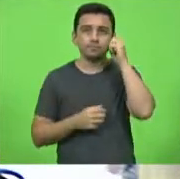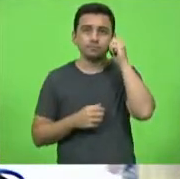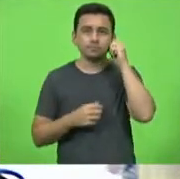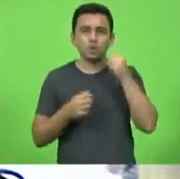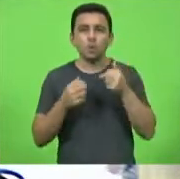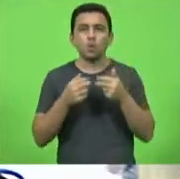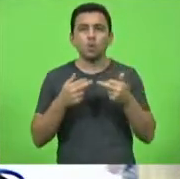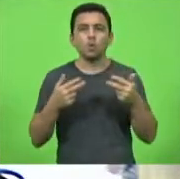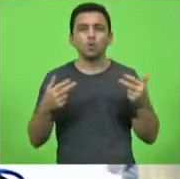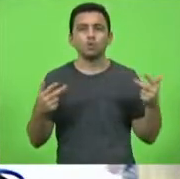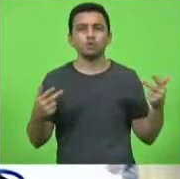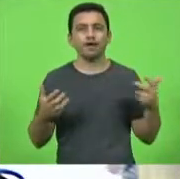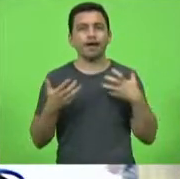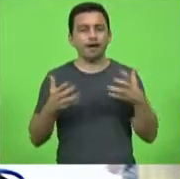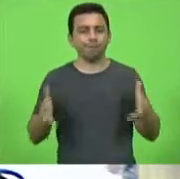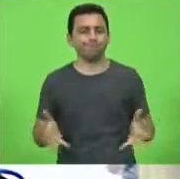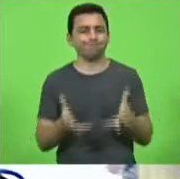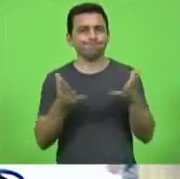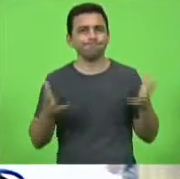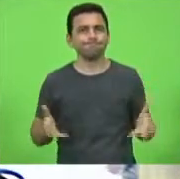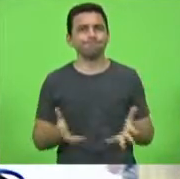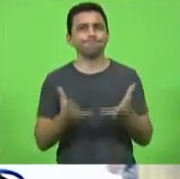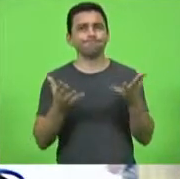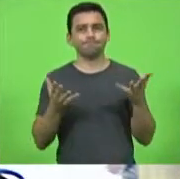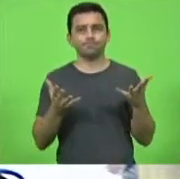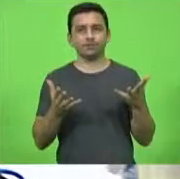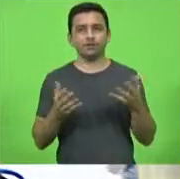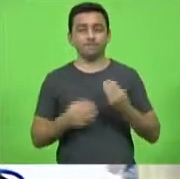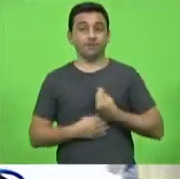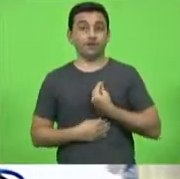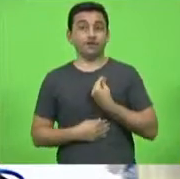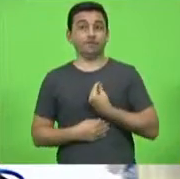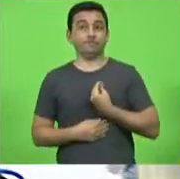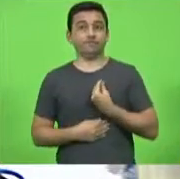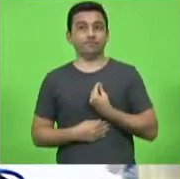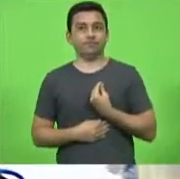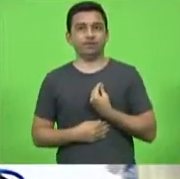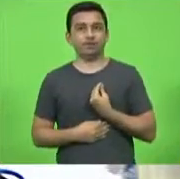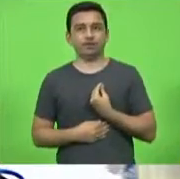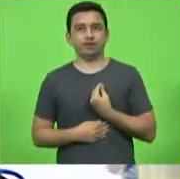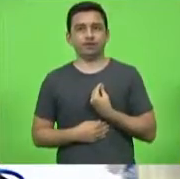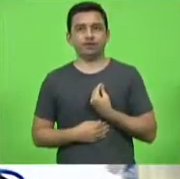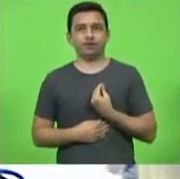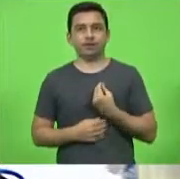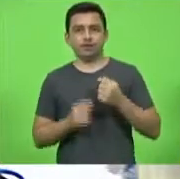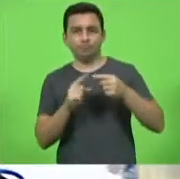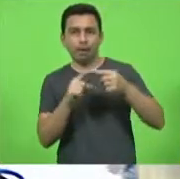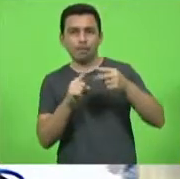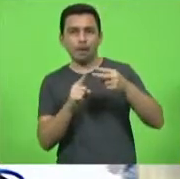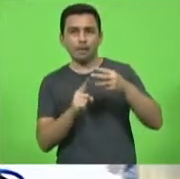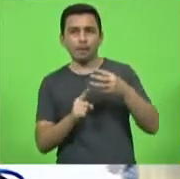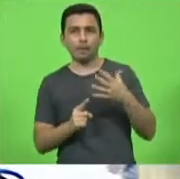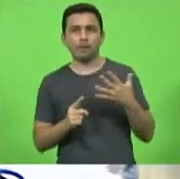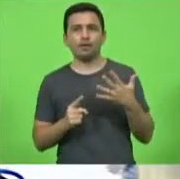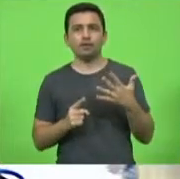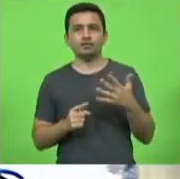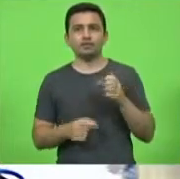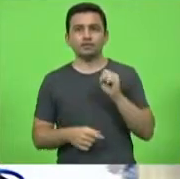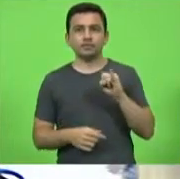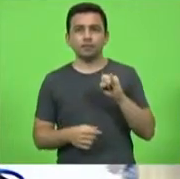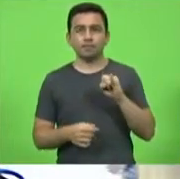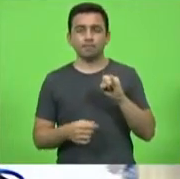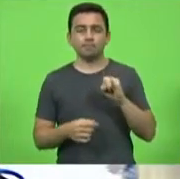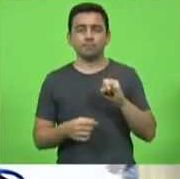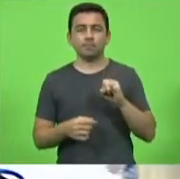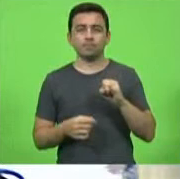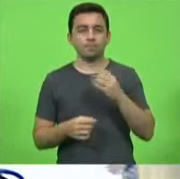coisas para fomentar a sua existência. Eles sempre têm que ter alguma coisa. Então, se eles perdem a mão, tudo a